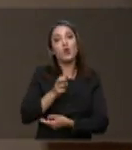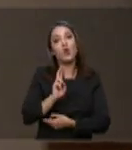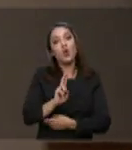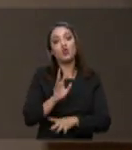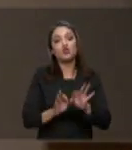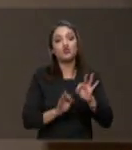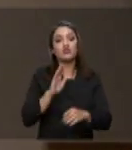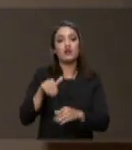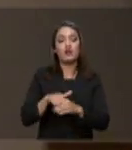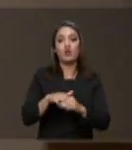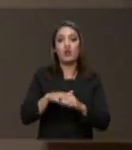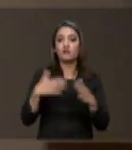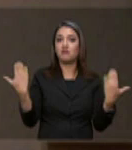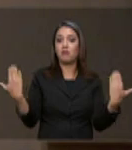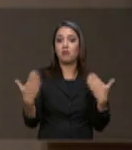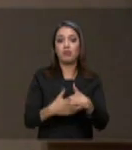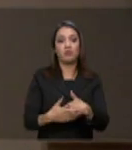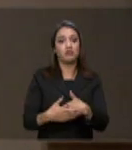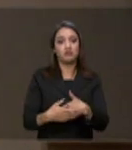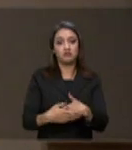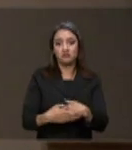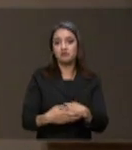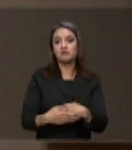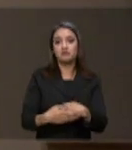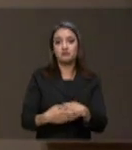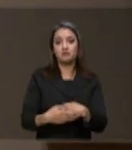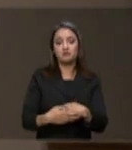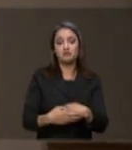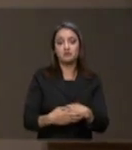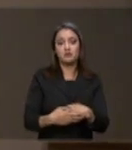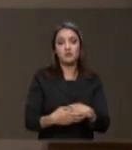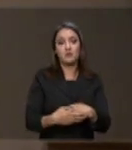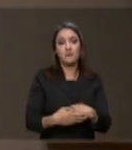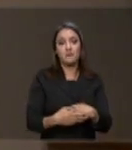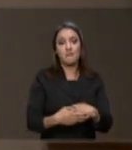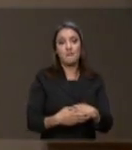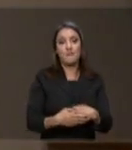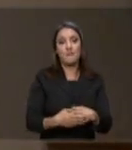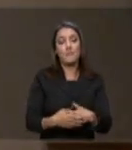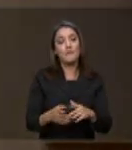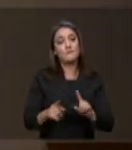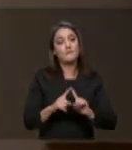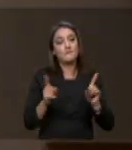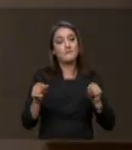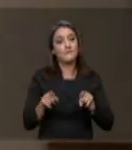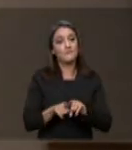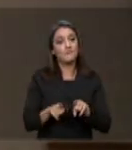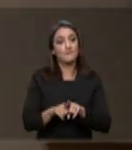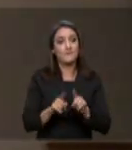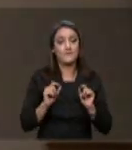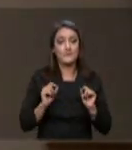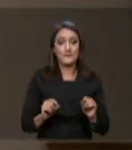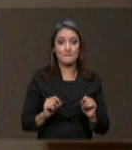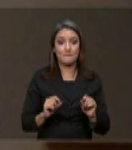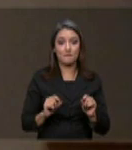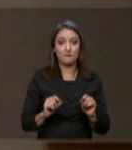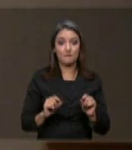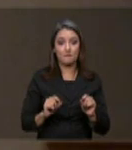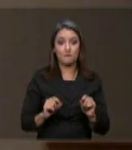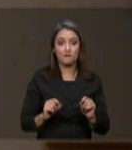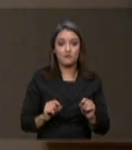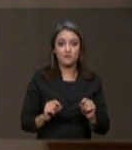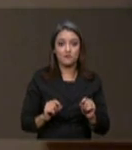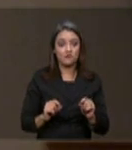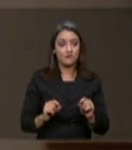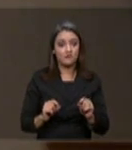eleitoral seja extinta enquanto ramo autônomo do Poder Judiciário por ou não se pode